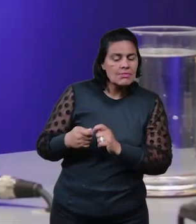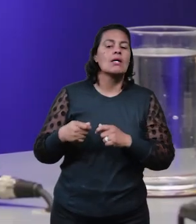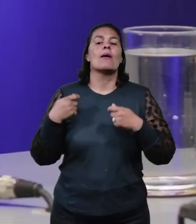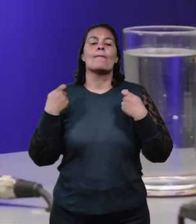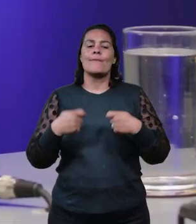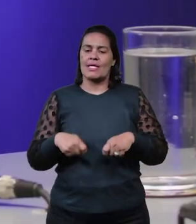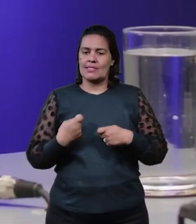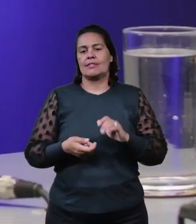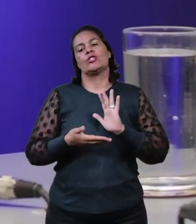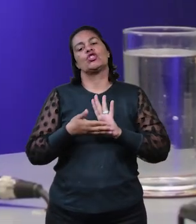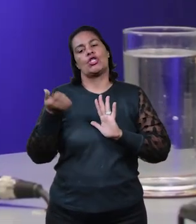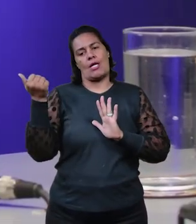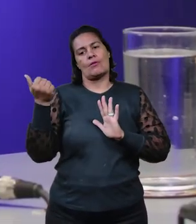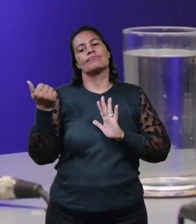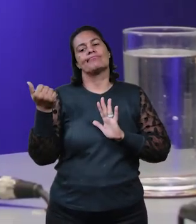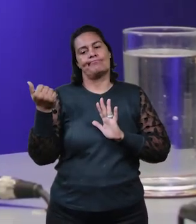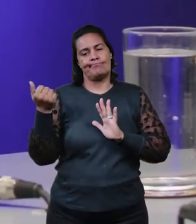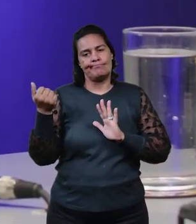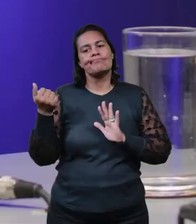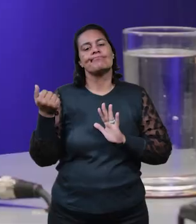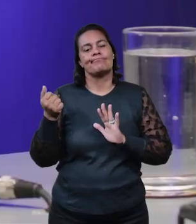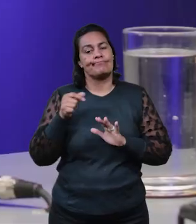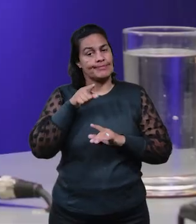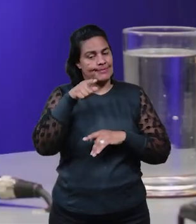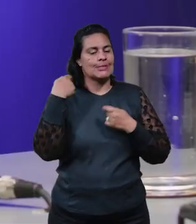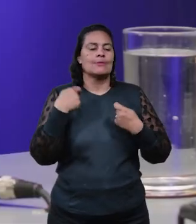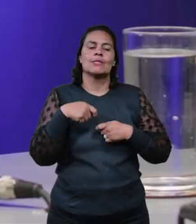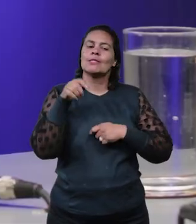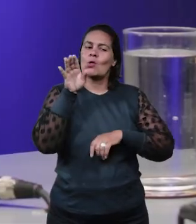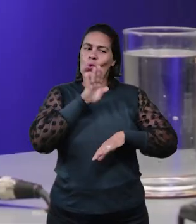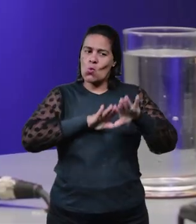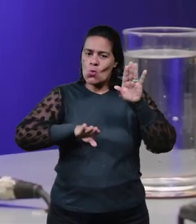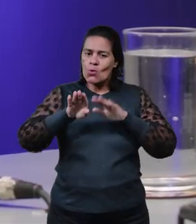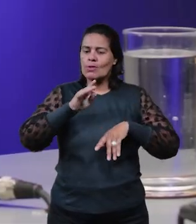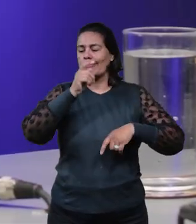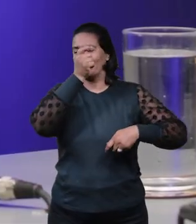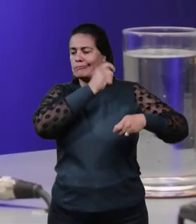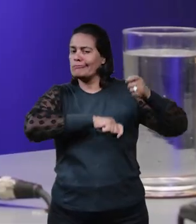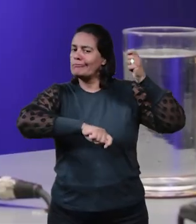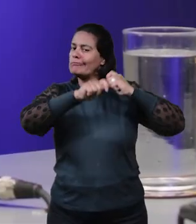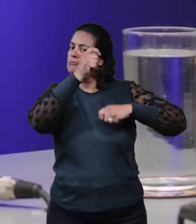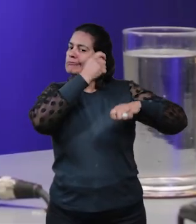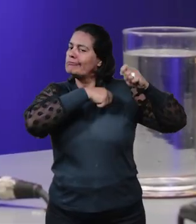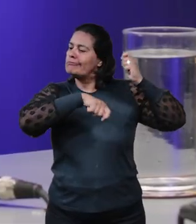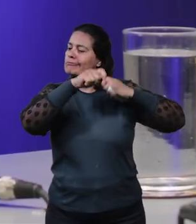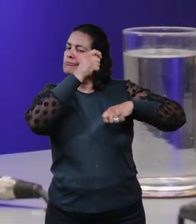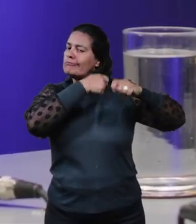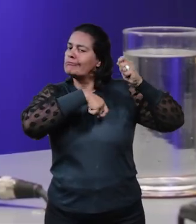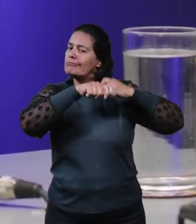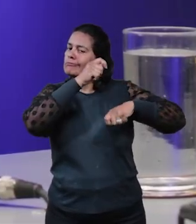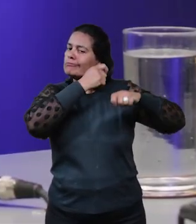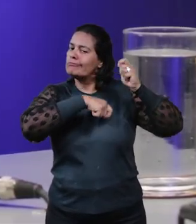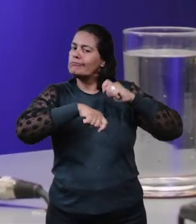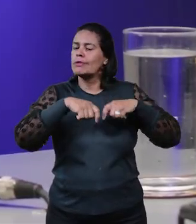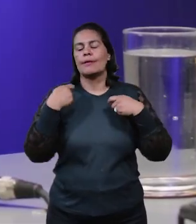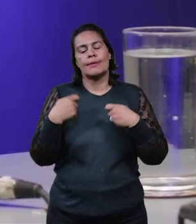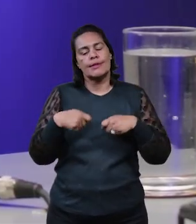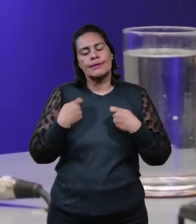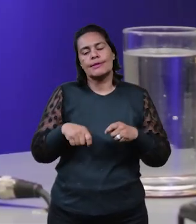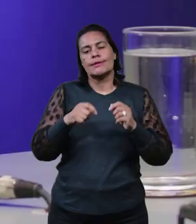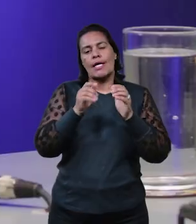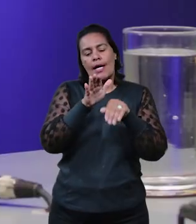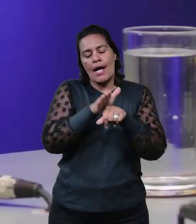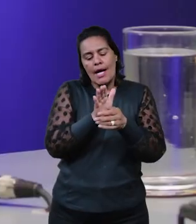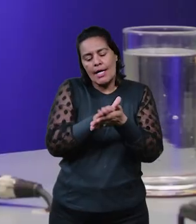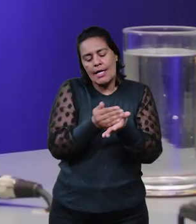de retiradas, e aí nessa retirada não tem como, você tem que cuidar, tem que pentear, tem que fazer uma hidratação, mesmo que seja para colocar no dia